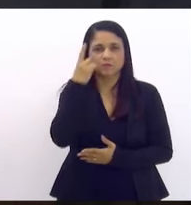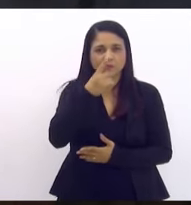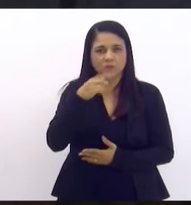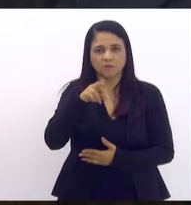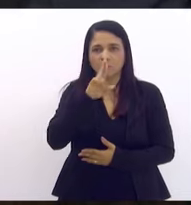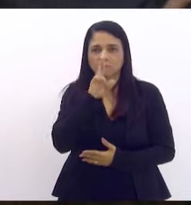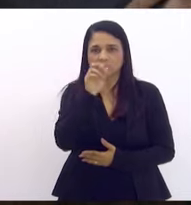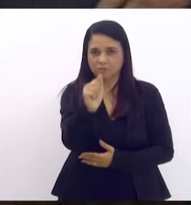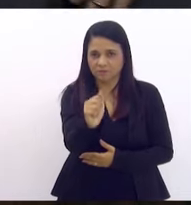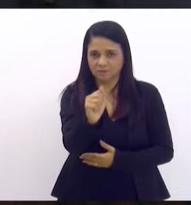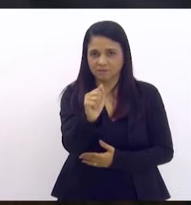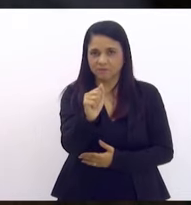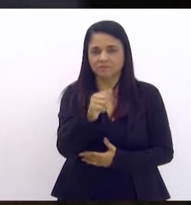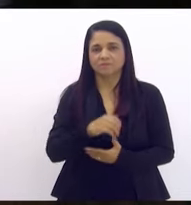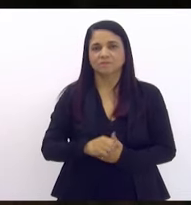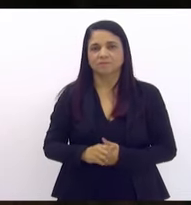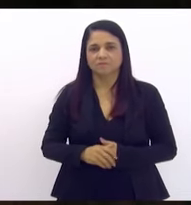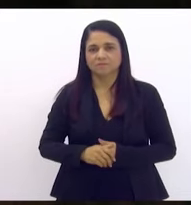Rodrigo